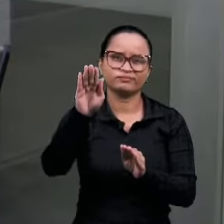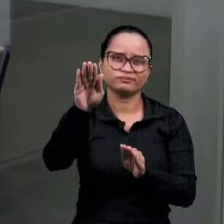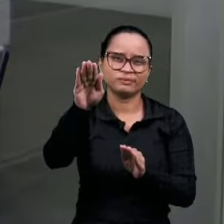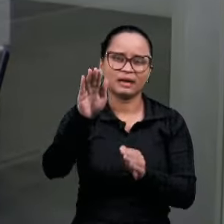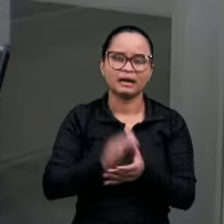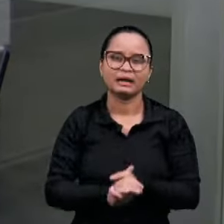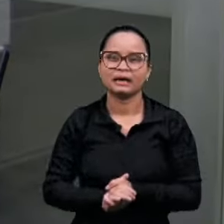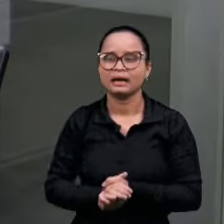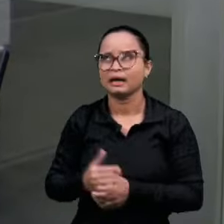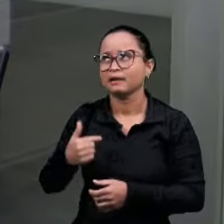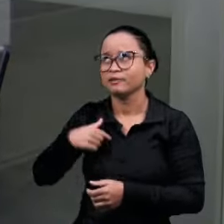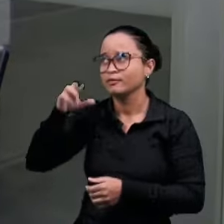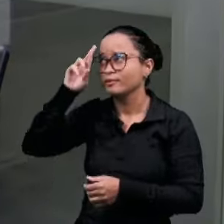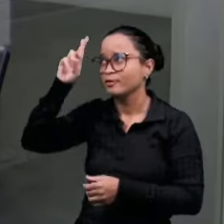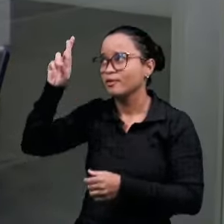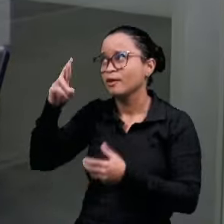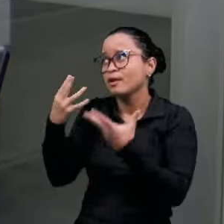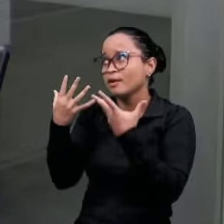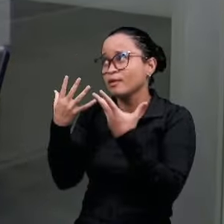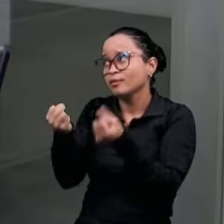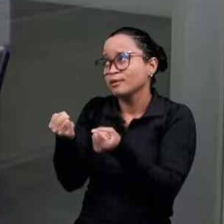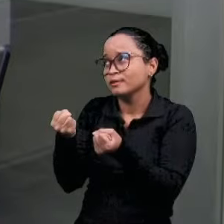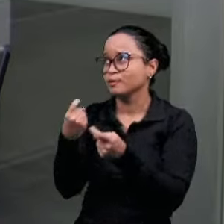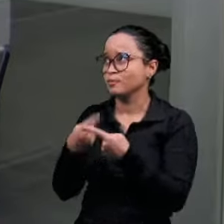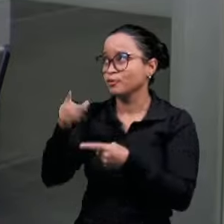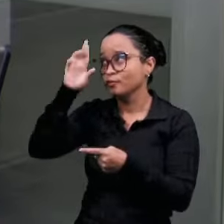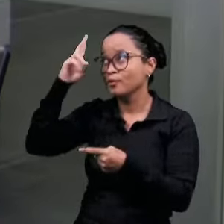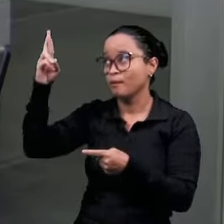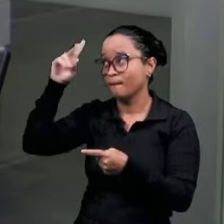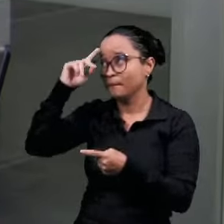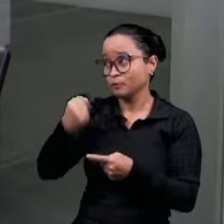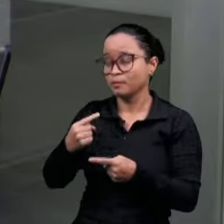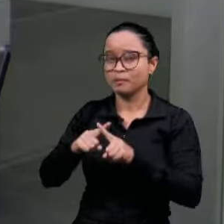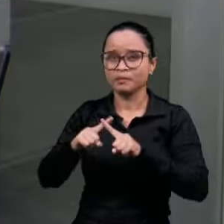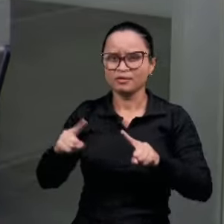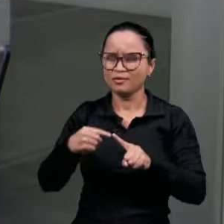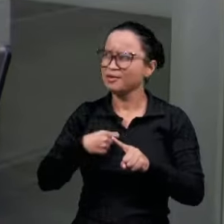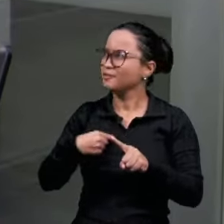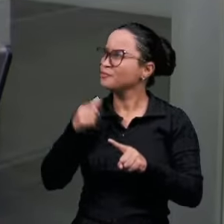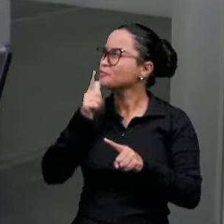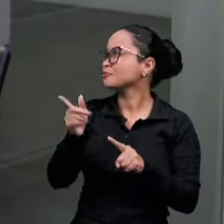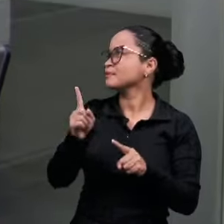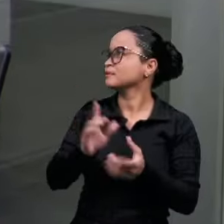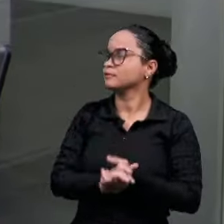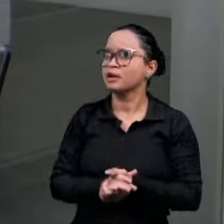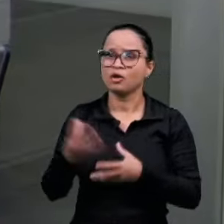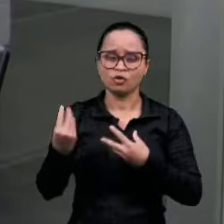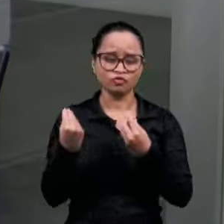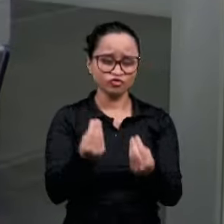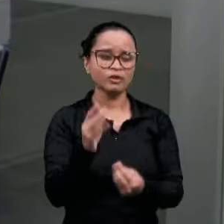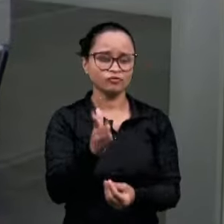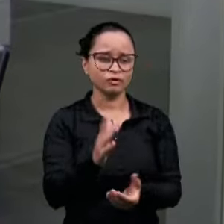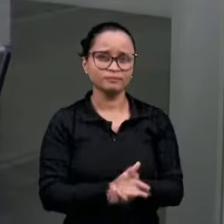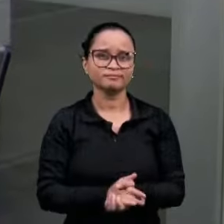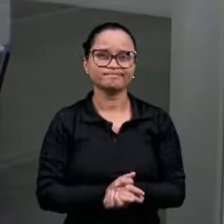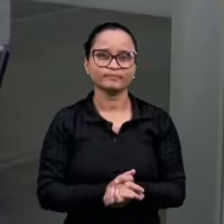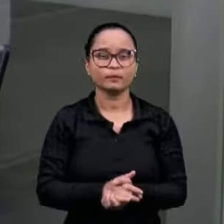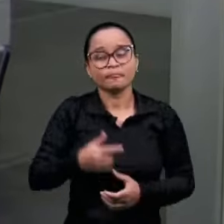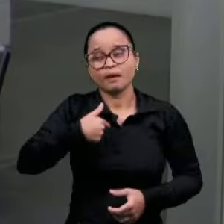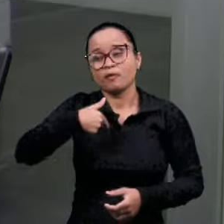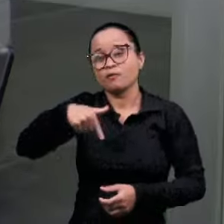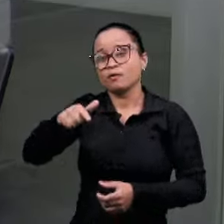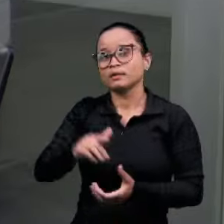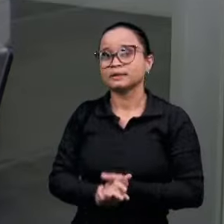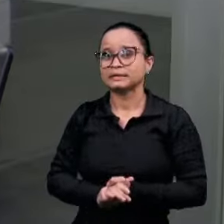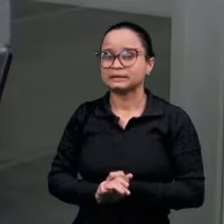falei, Senhor, eu aceitei, porque o Senhor tinha mandado. Eu falei, mas Senhor, eu não tenho condições. O Senhor disse, eu já te dei condições. Aí eu fui buscar